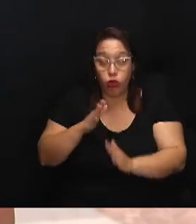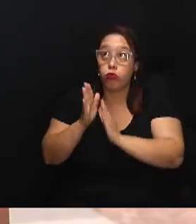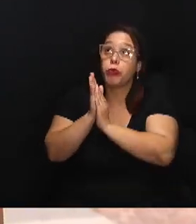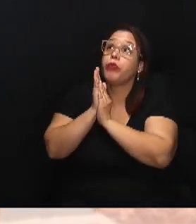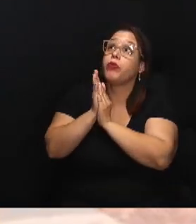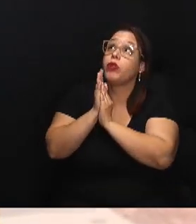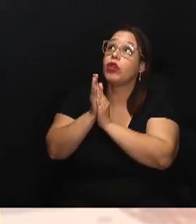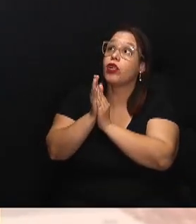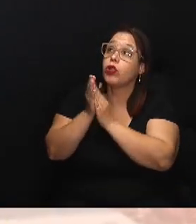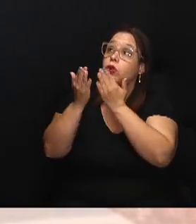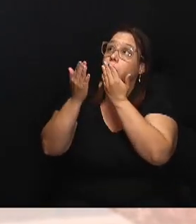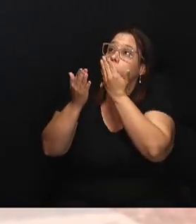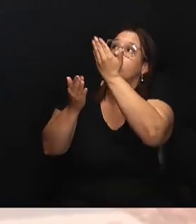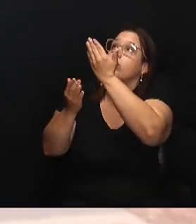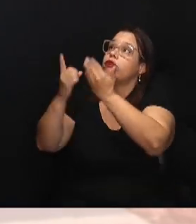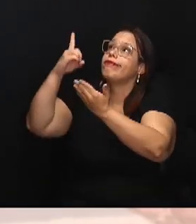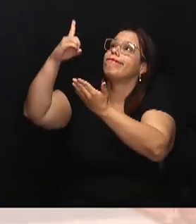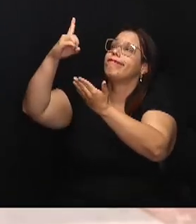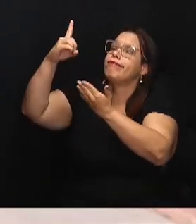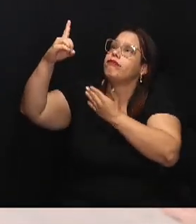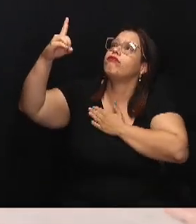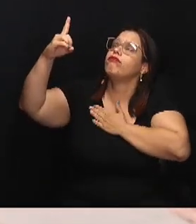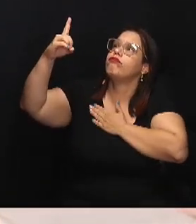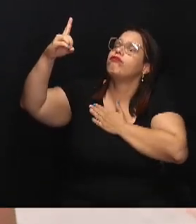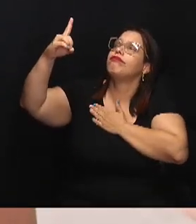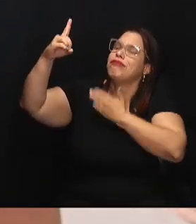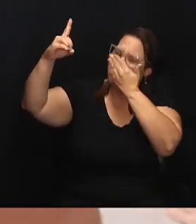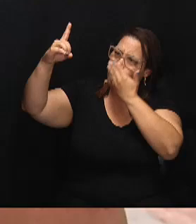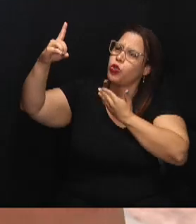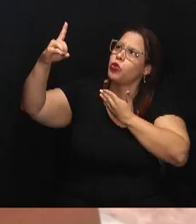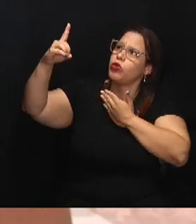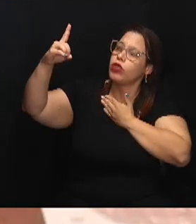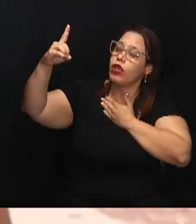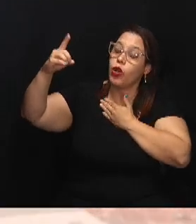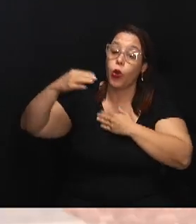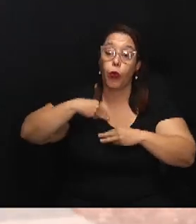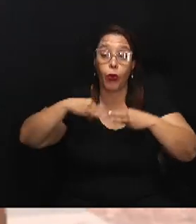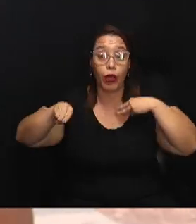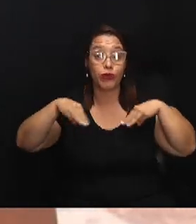E o meu maior trunfo é música.